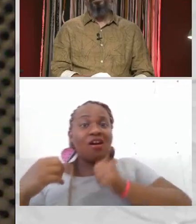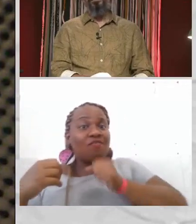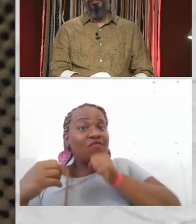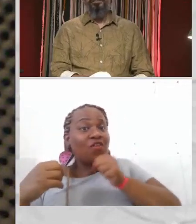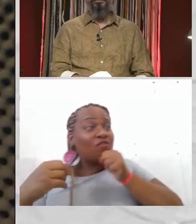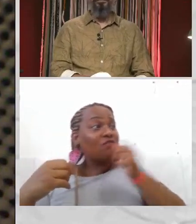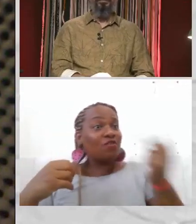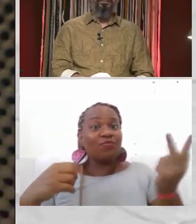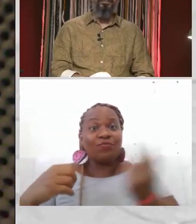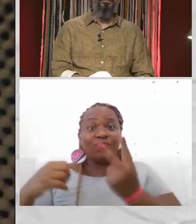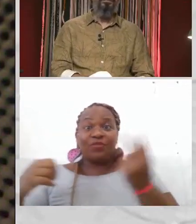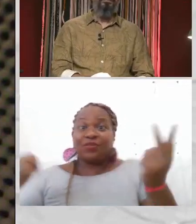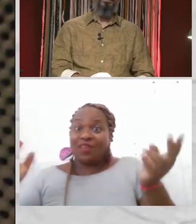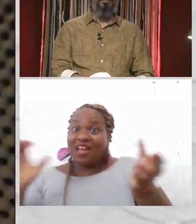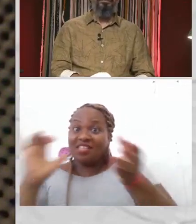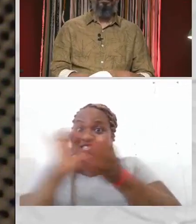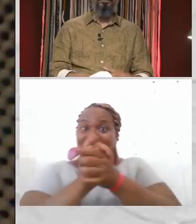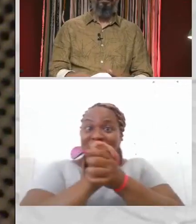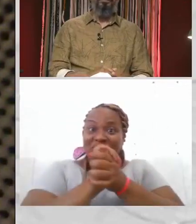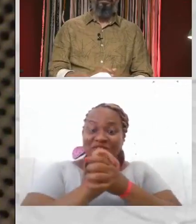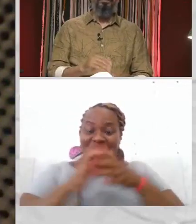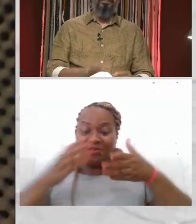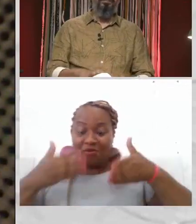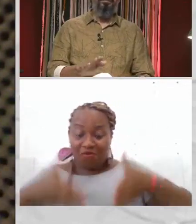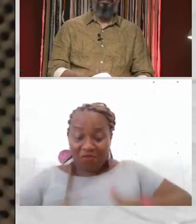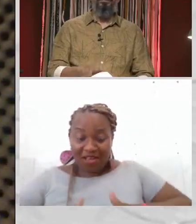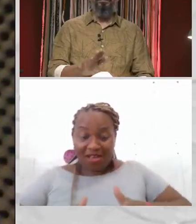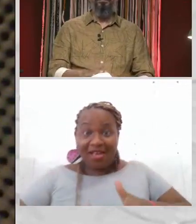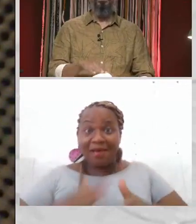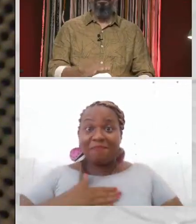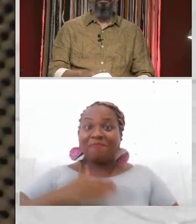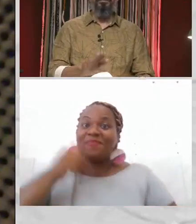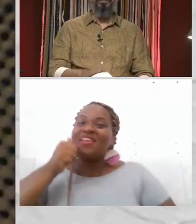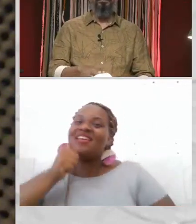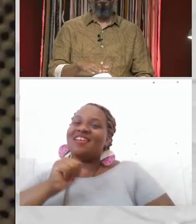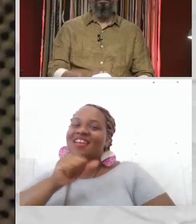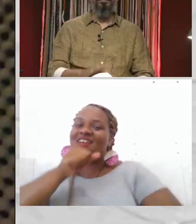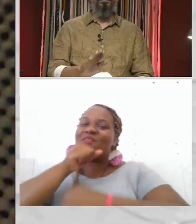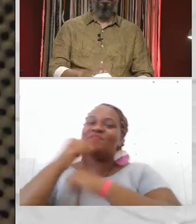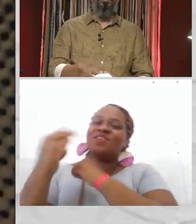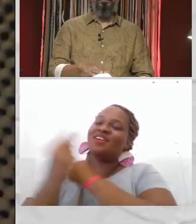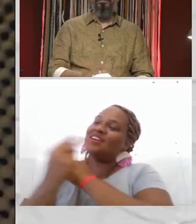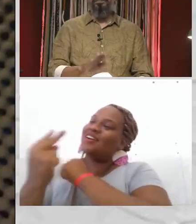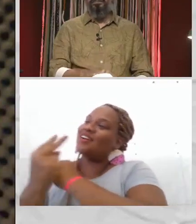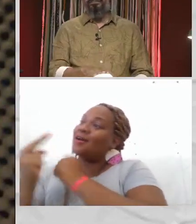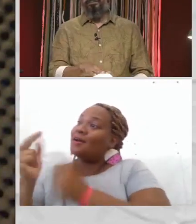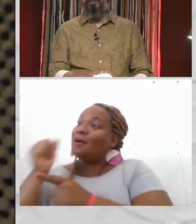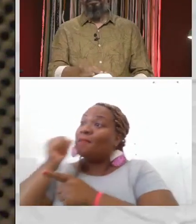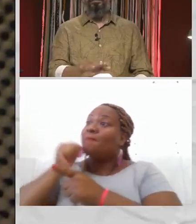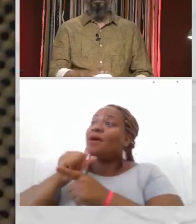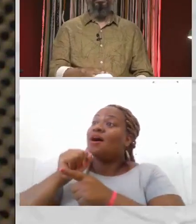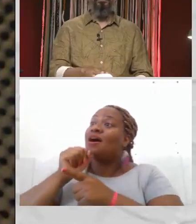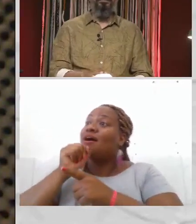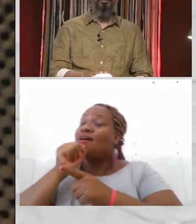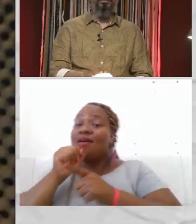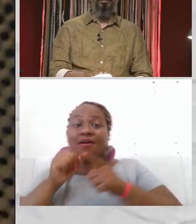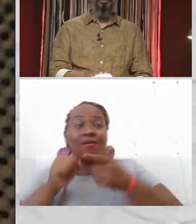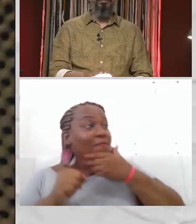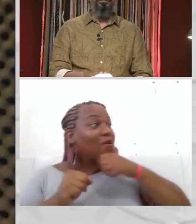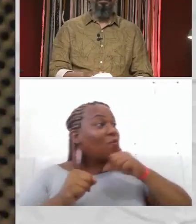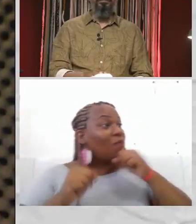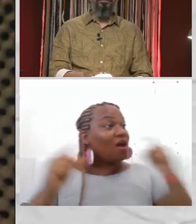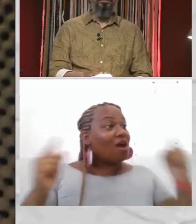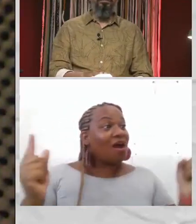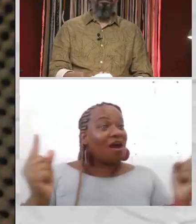que pariu a minha mãe. E com meu pai fazendo